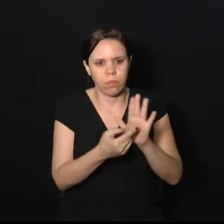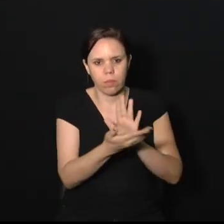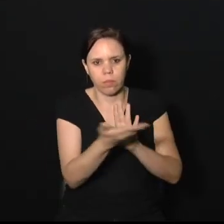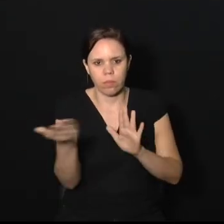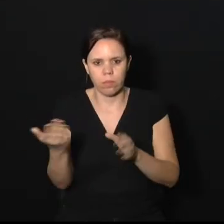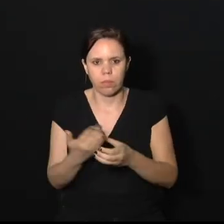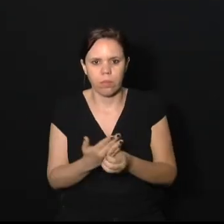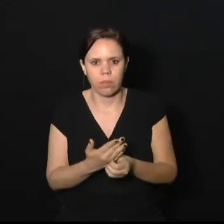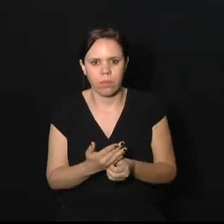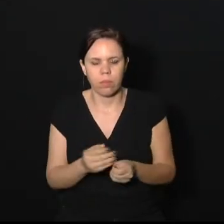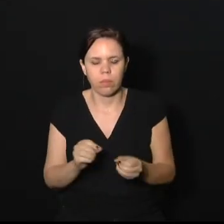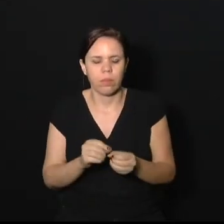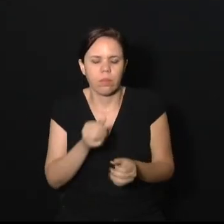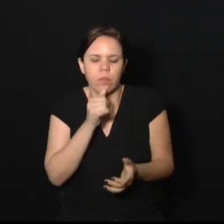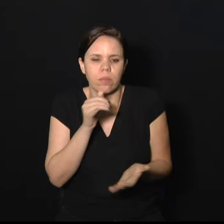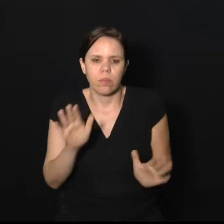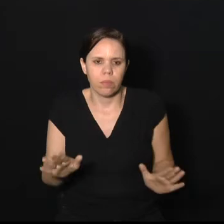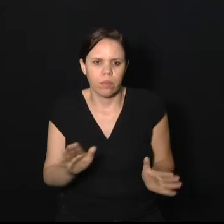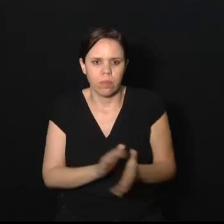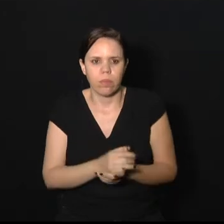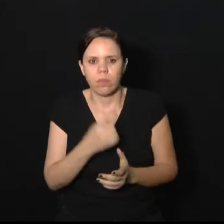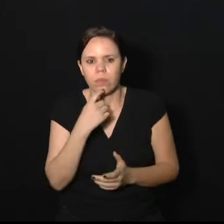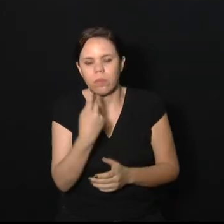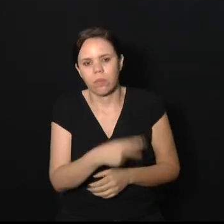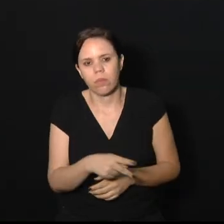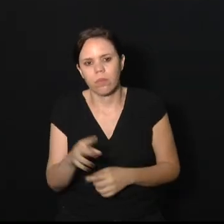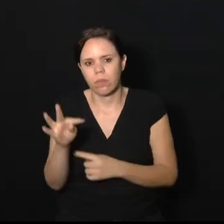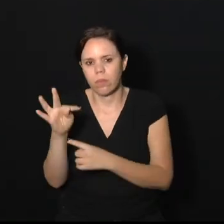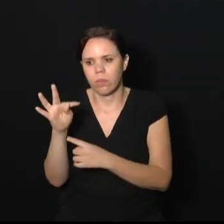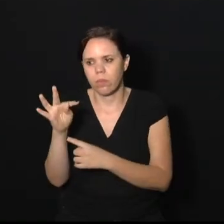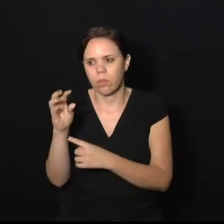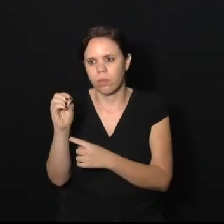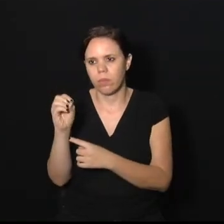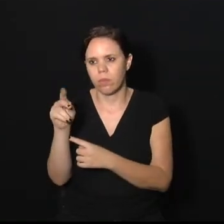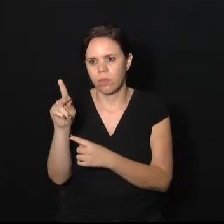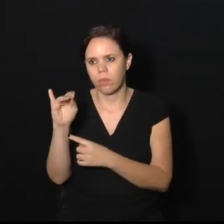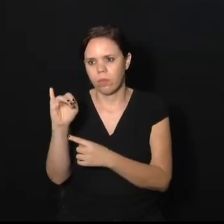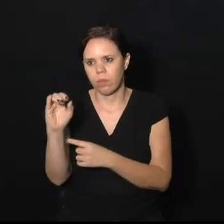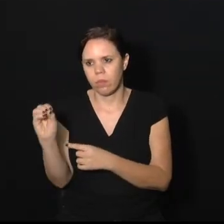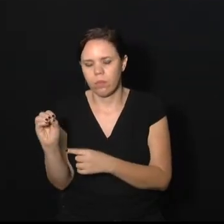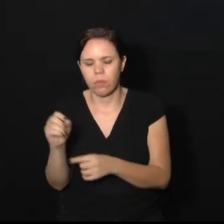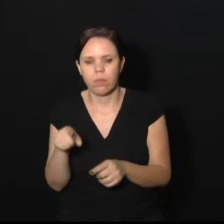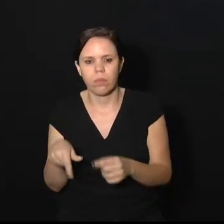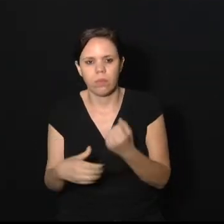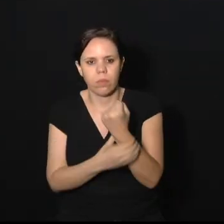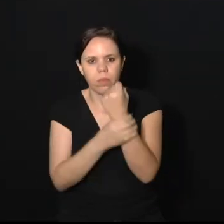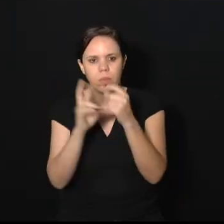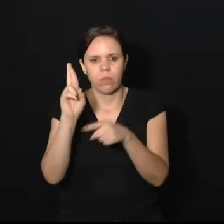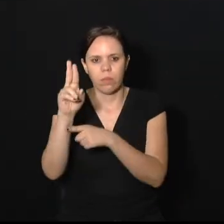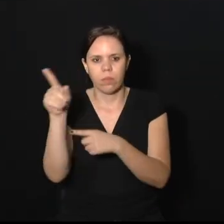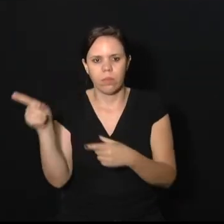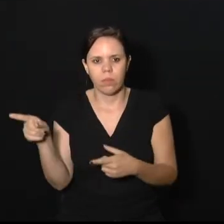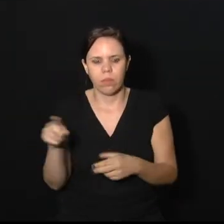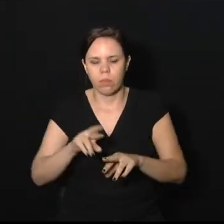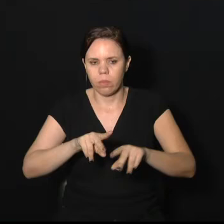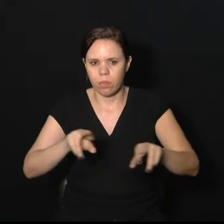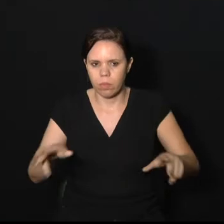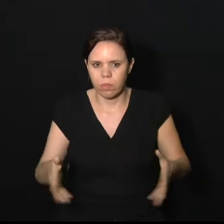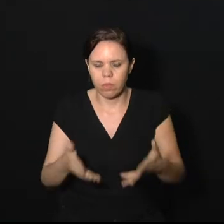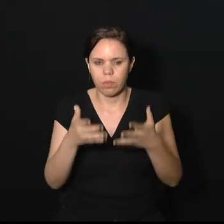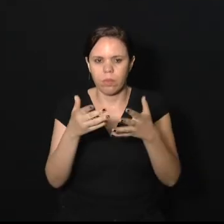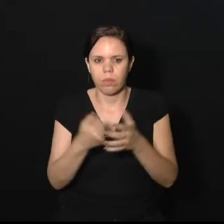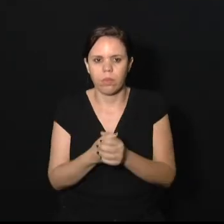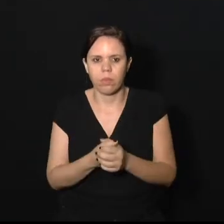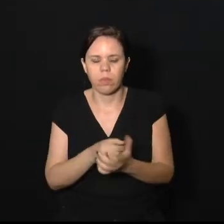uma comparação, por exemplo, entre Campinas e Tóquio, que Tóquio é referência em segurança, né? Por vários motivos, por números